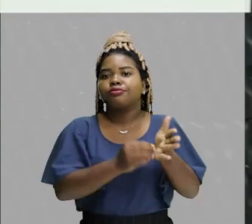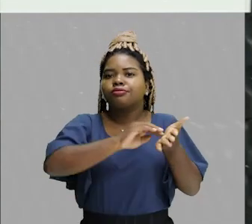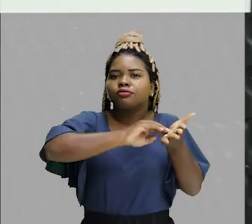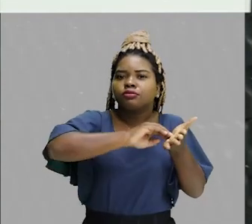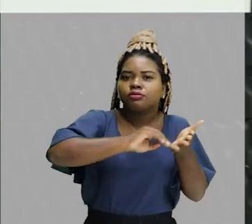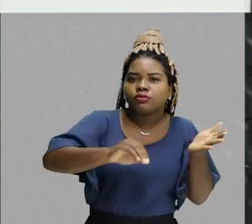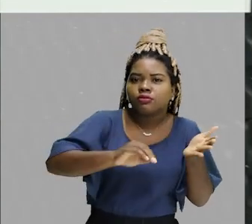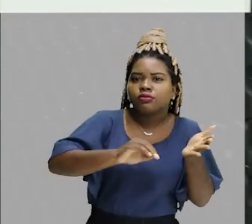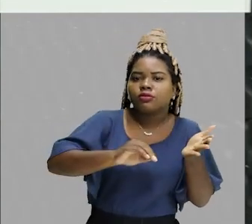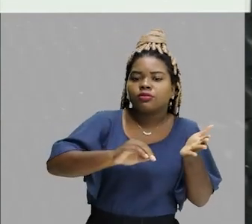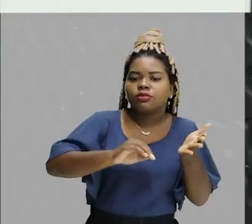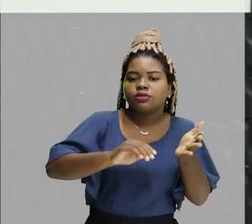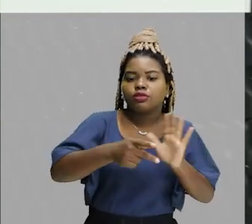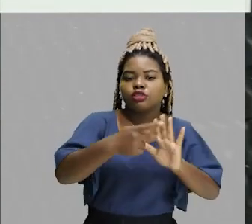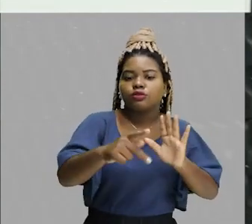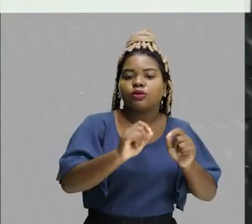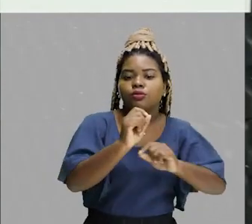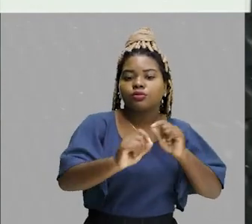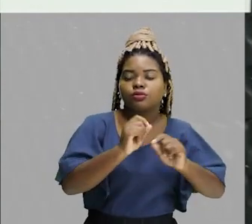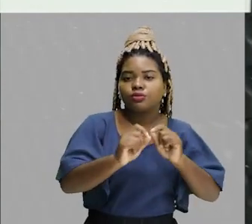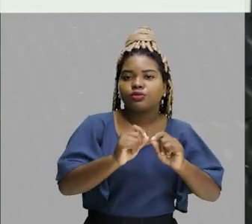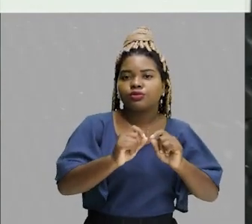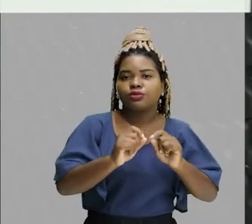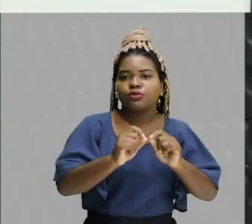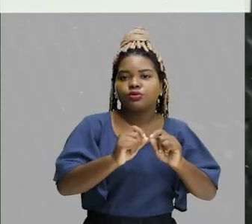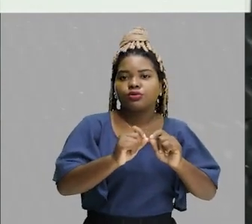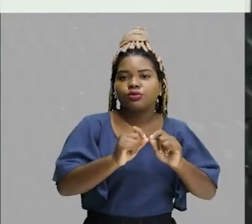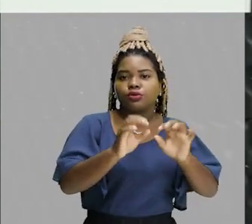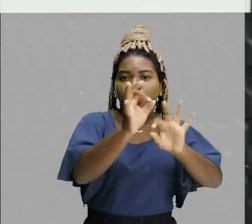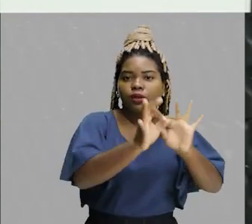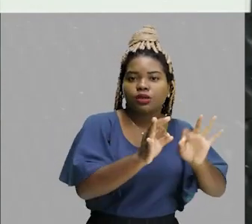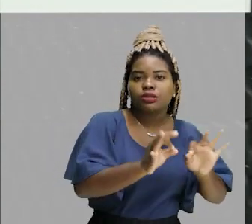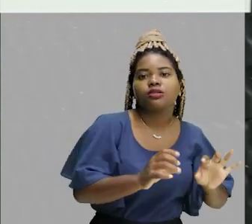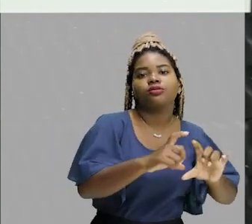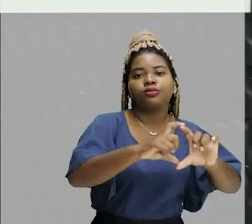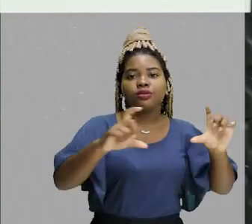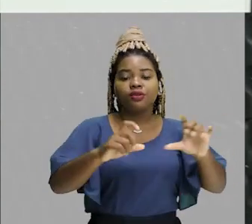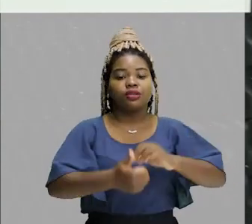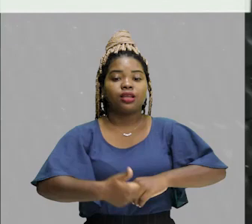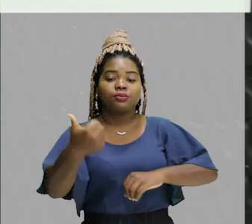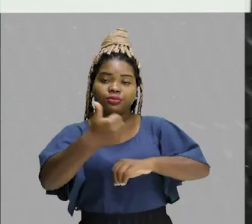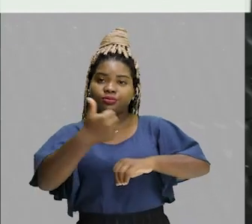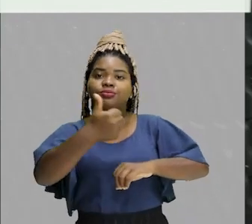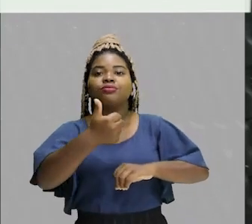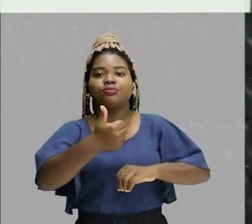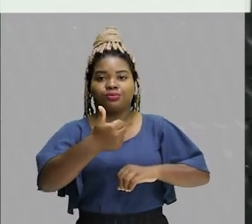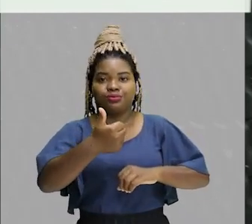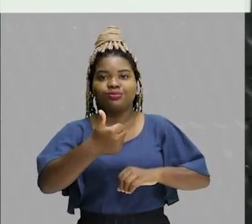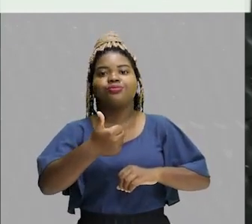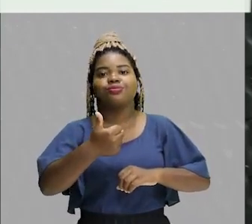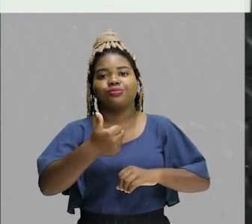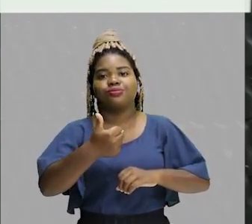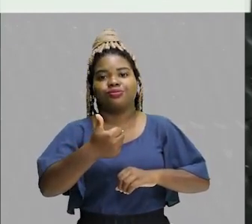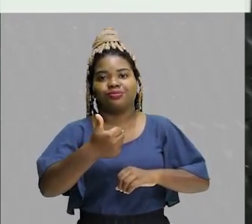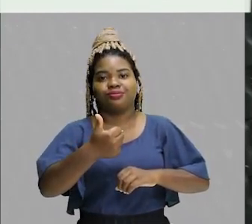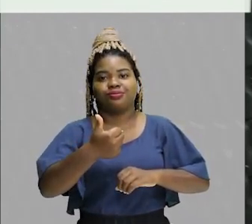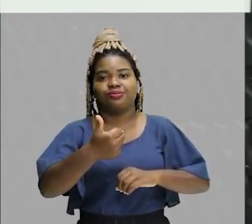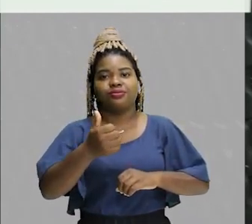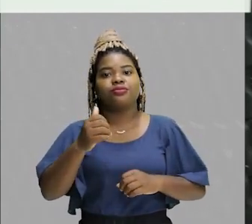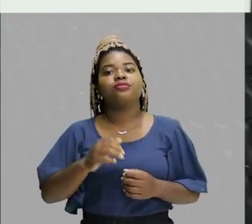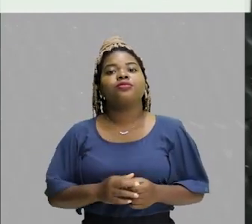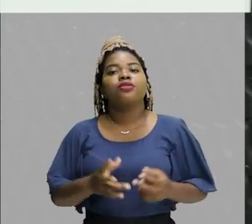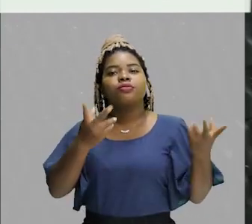dos próprios conjuntos, dos quais a primeira assertativa, que se entende como verdadeira